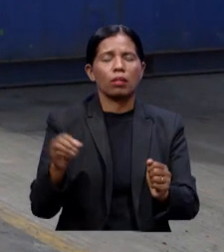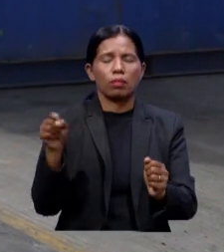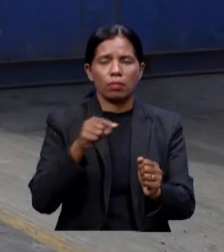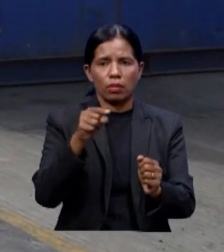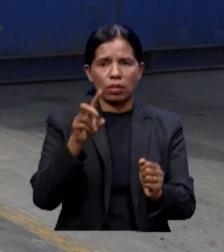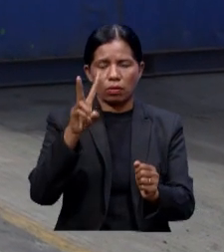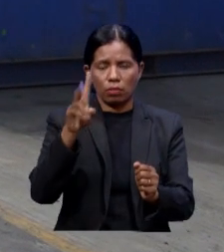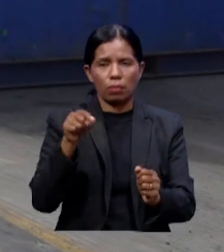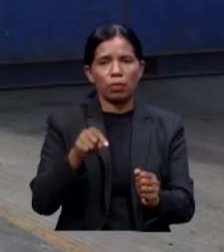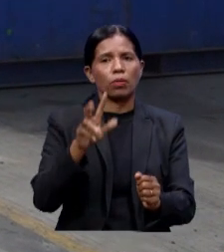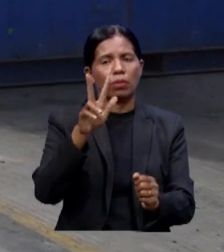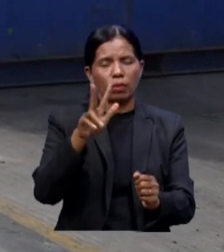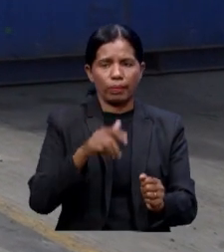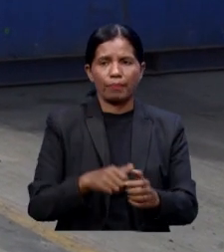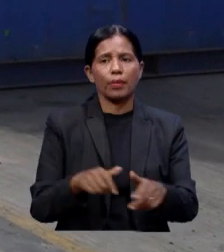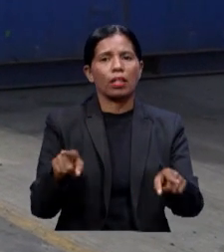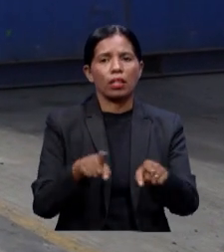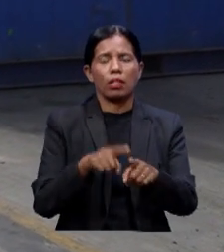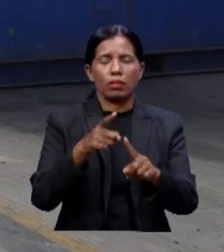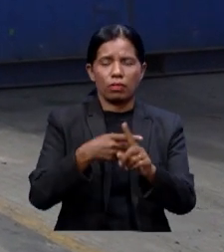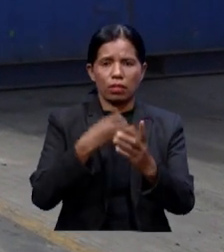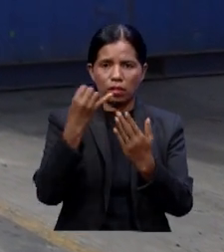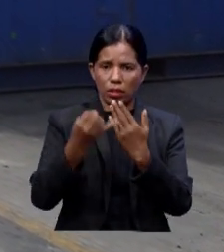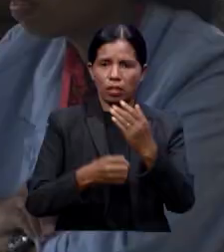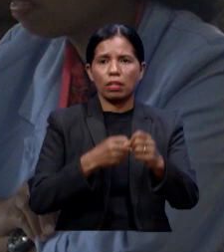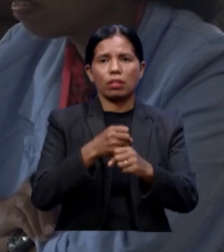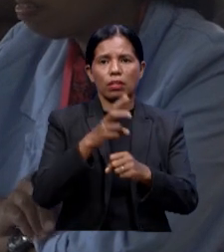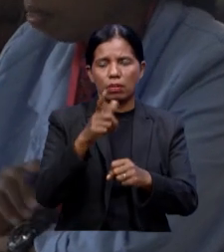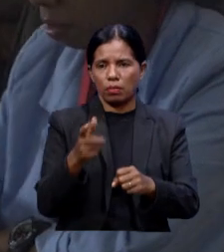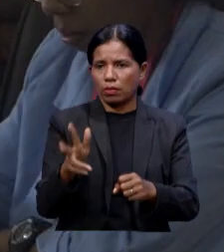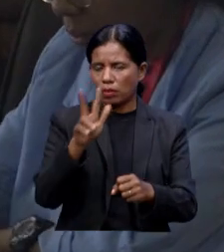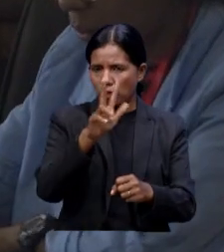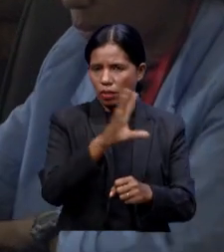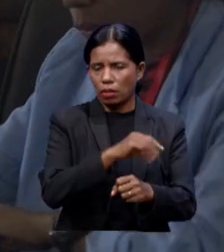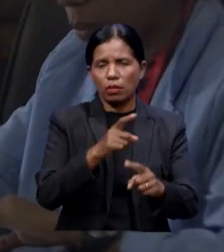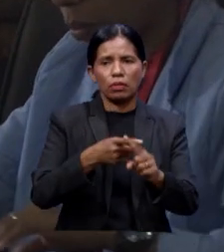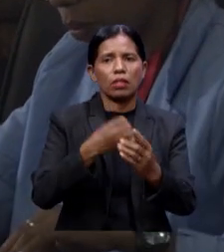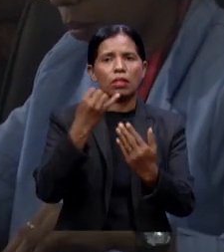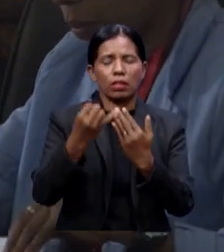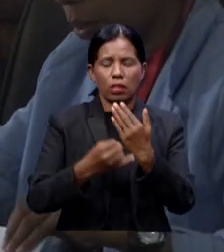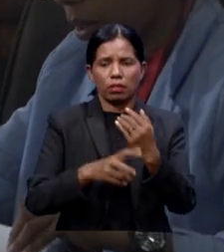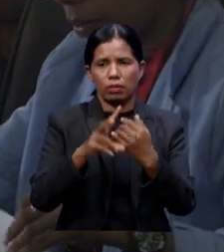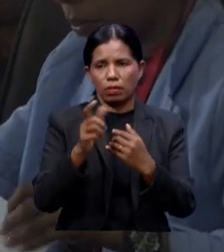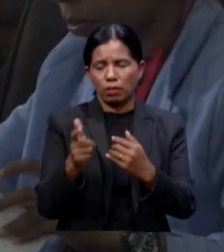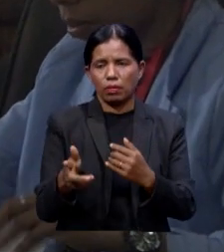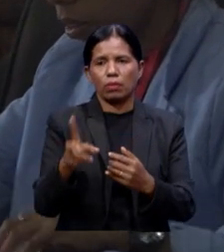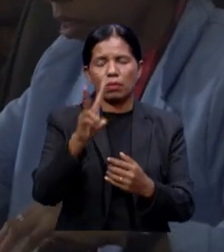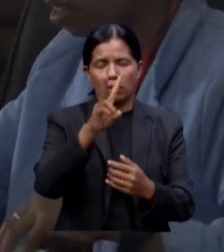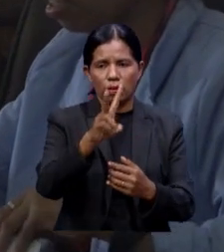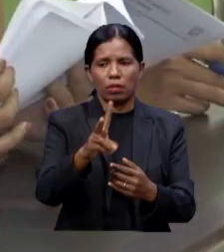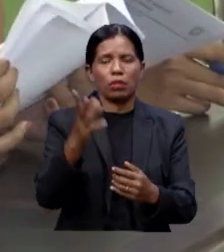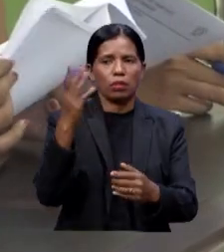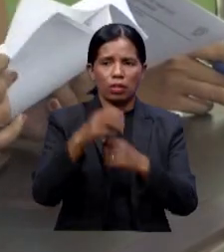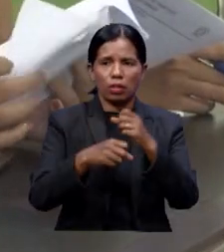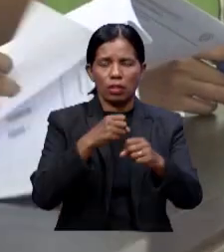rua ponto tolu. Compara entre fulan janeiro tinerin rua rua nulo recin tolu ho fulan janeiro tinerin rua rua nulo recin rua anual